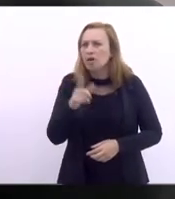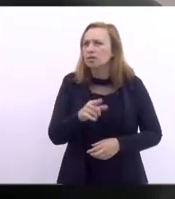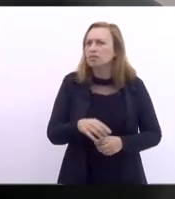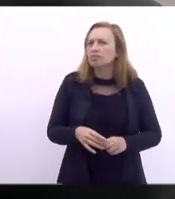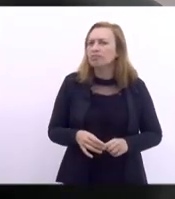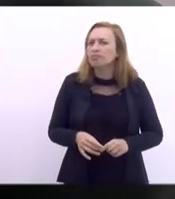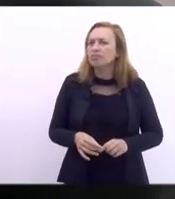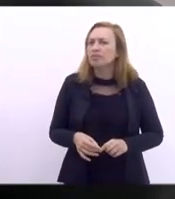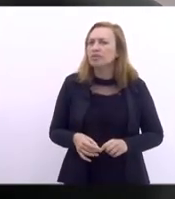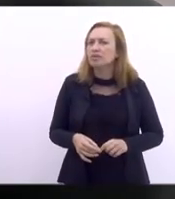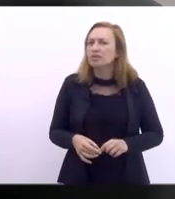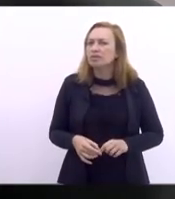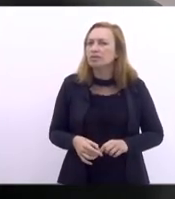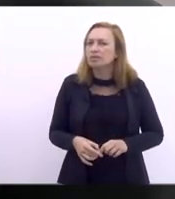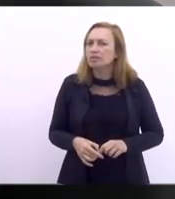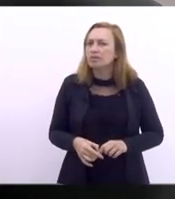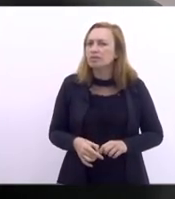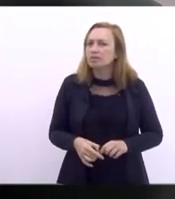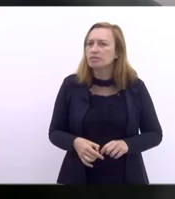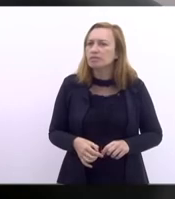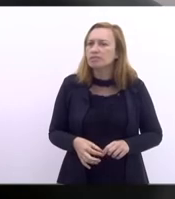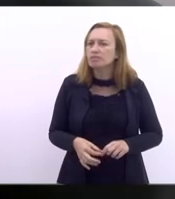essas operações